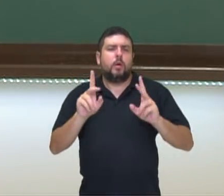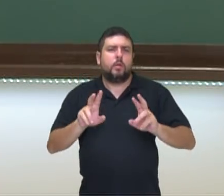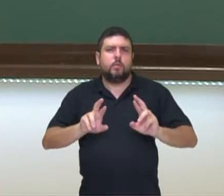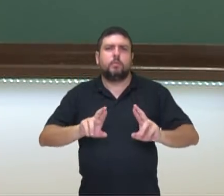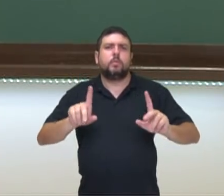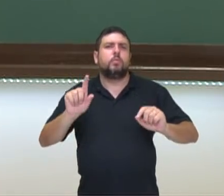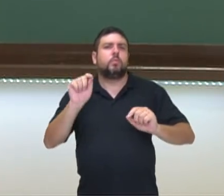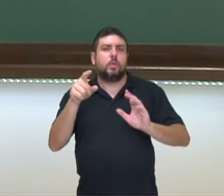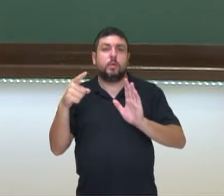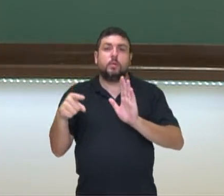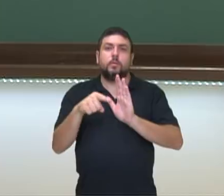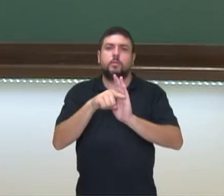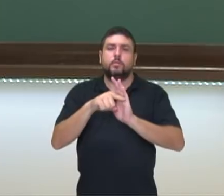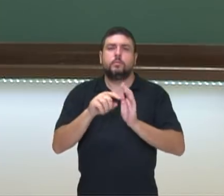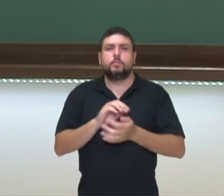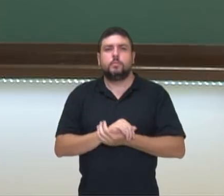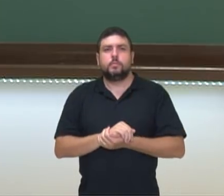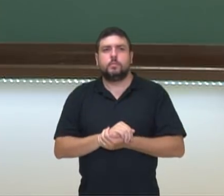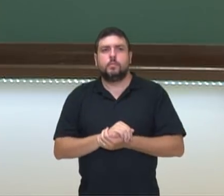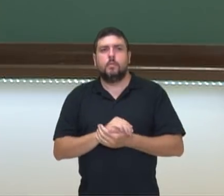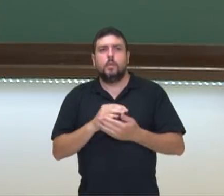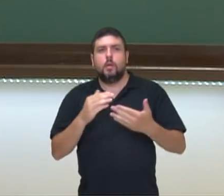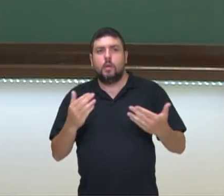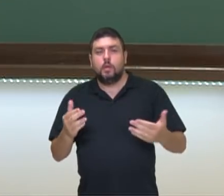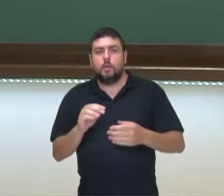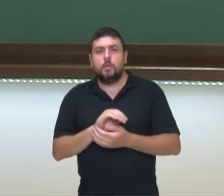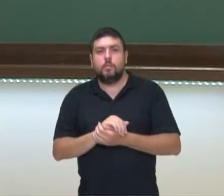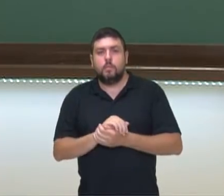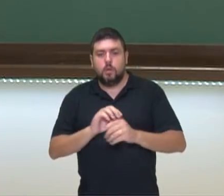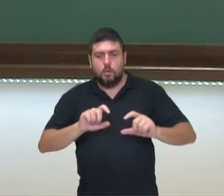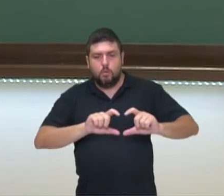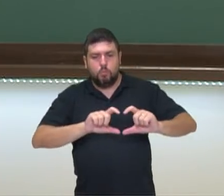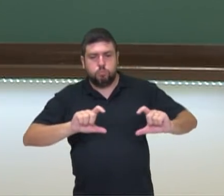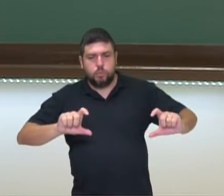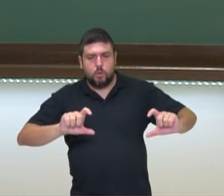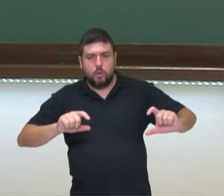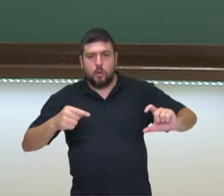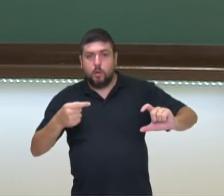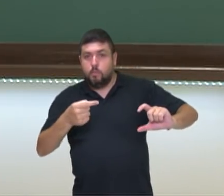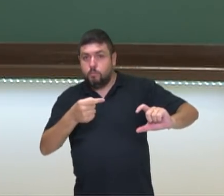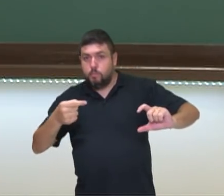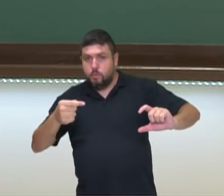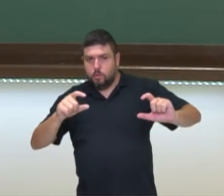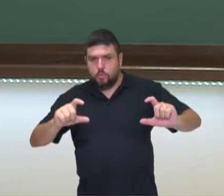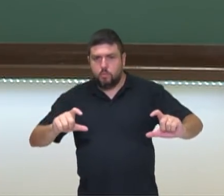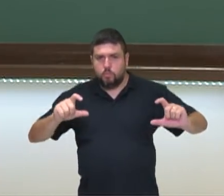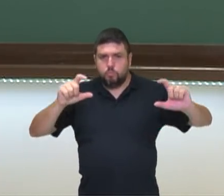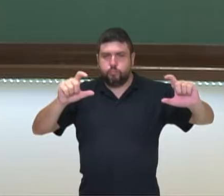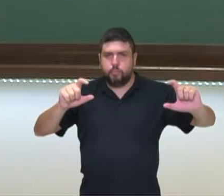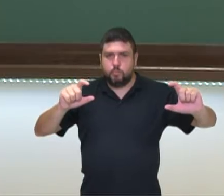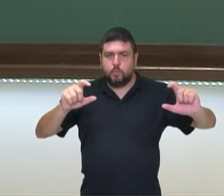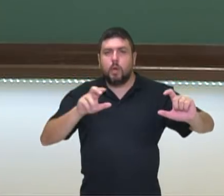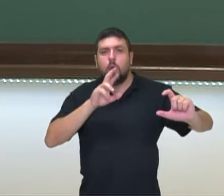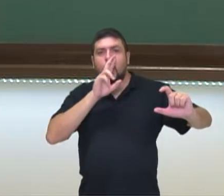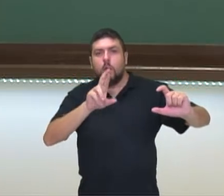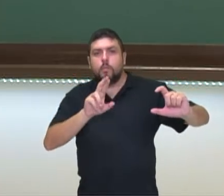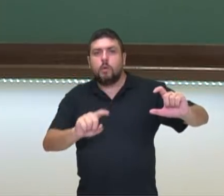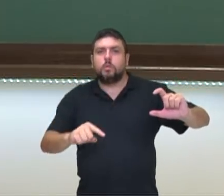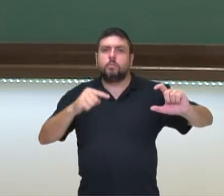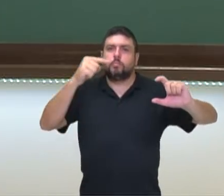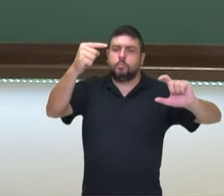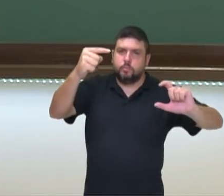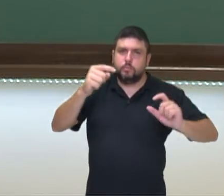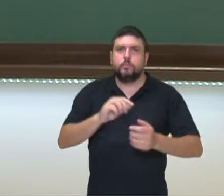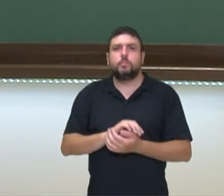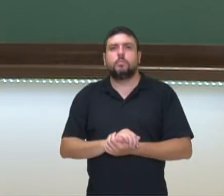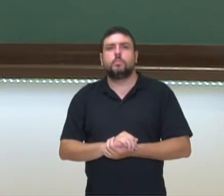Da subtração. Então, eu posso fazer o minuendo menos o subtraendo. Então, se eu pegar este valor aqui menos esse, vou descobrir esse